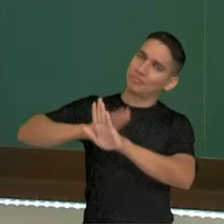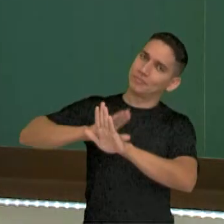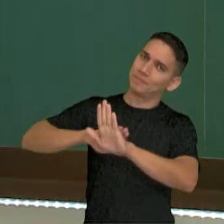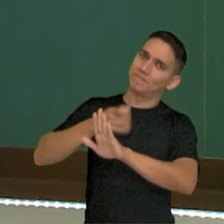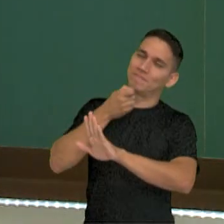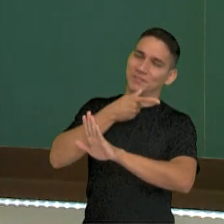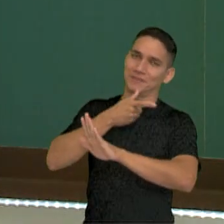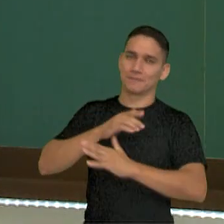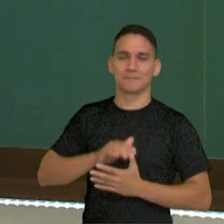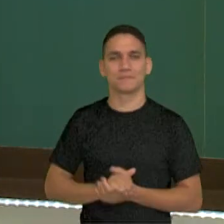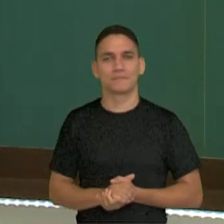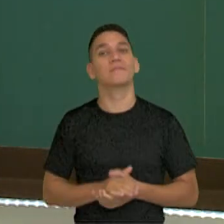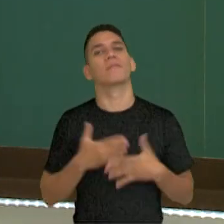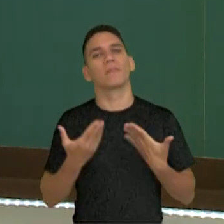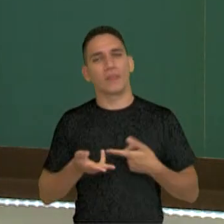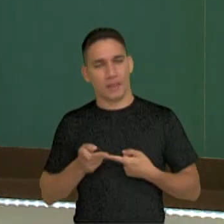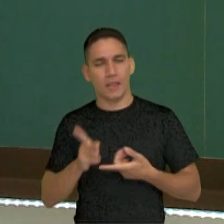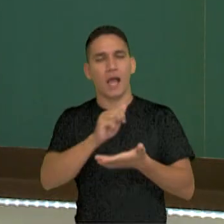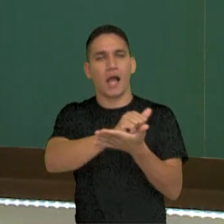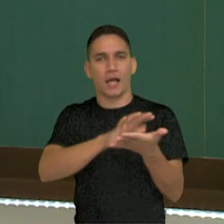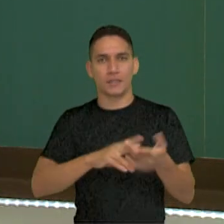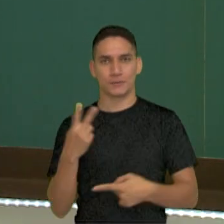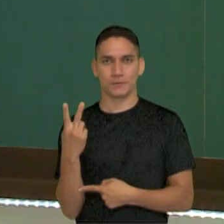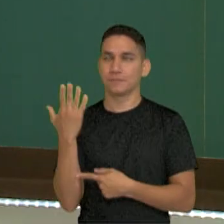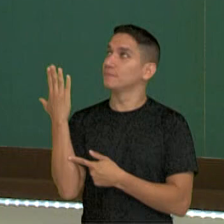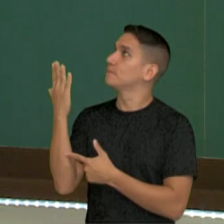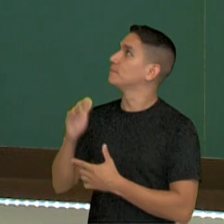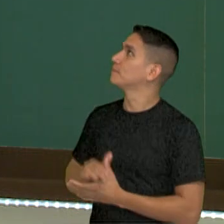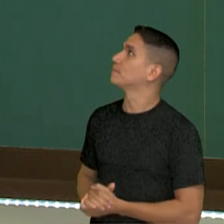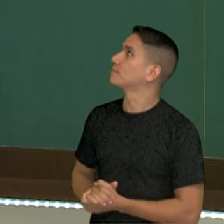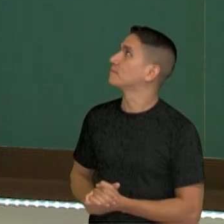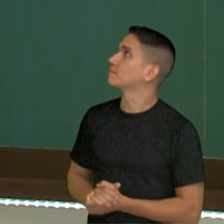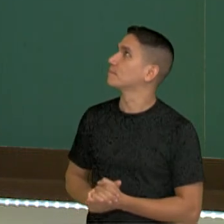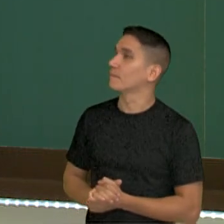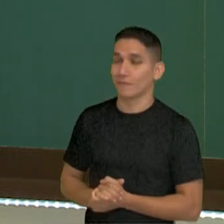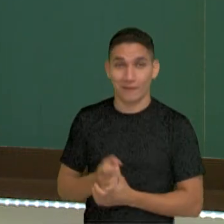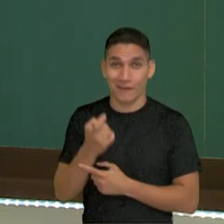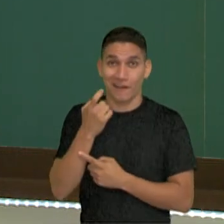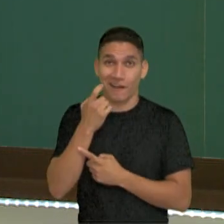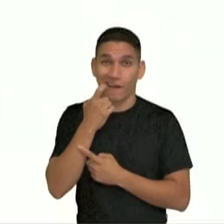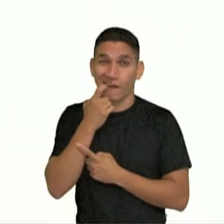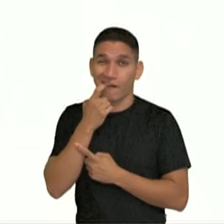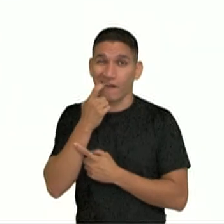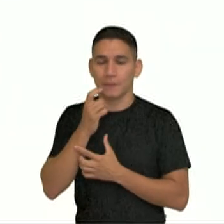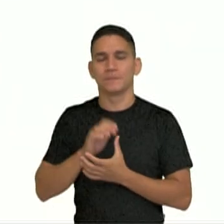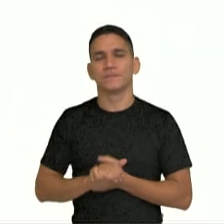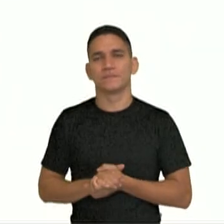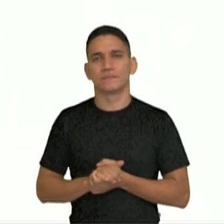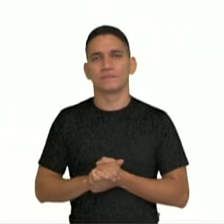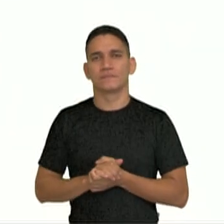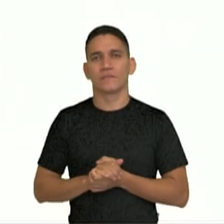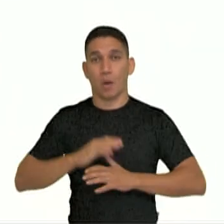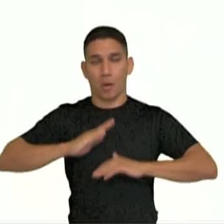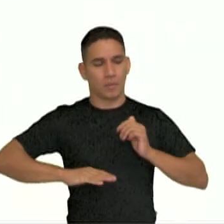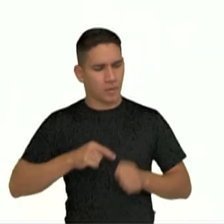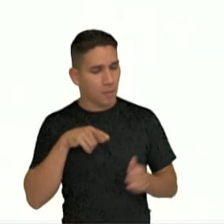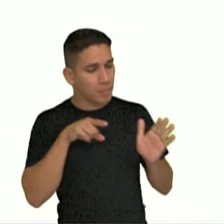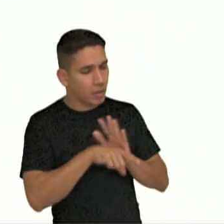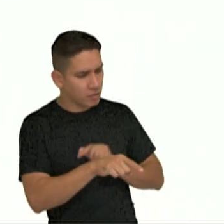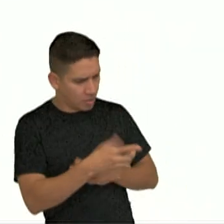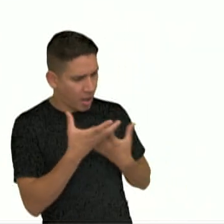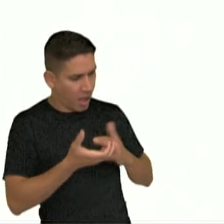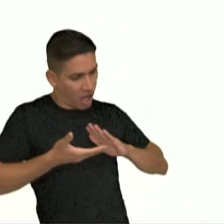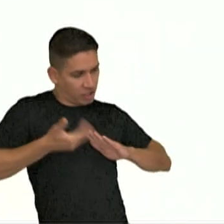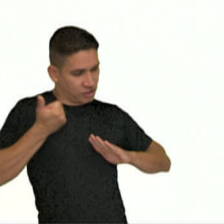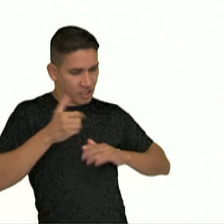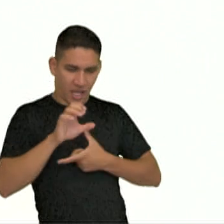caos. Tá? Vamos de atividade 2. Dentista. O senhor quer extrair o dente?